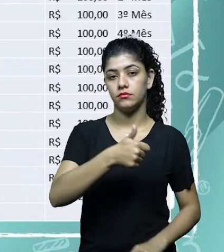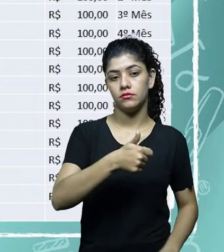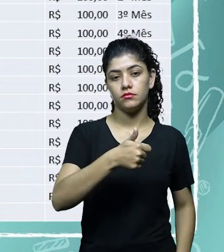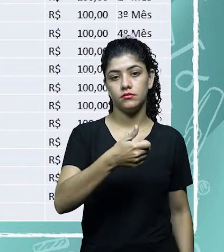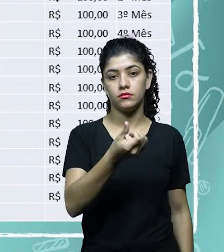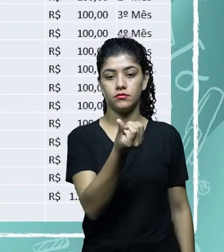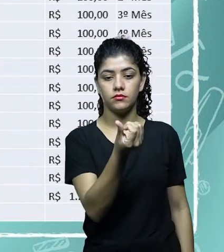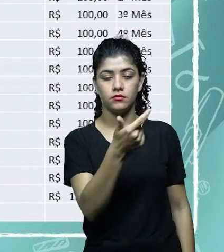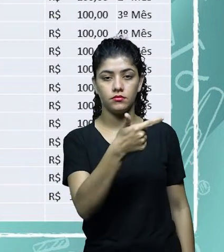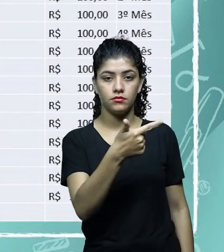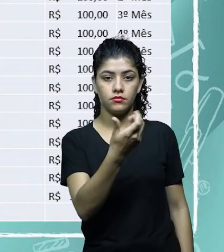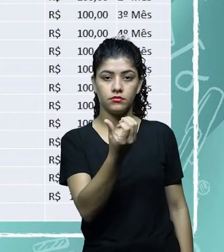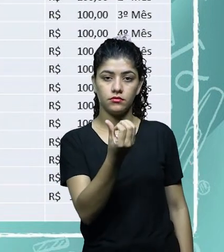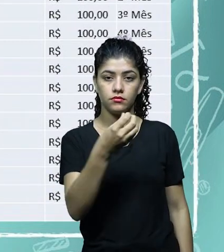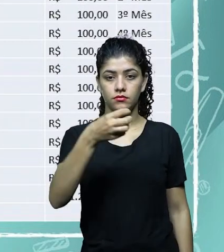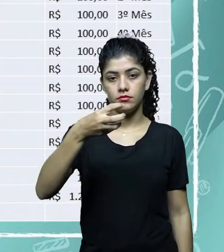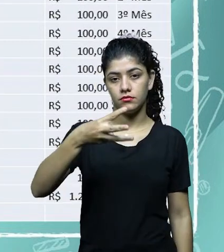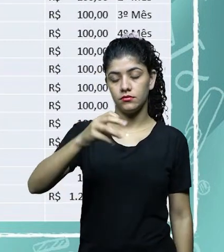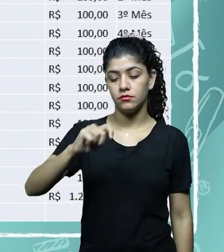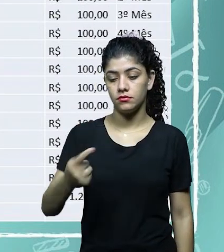quê?